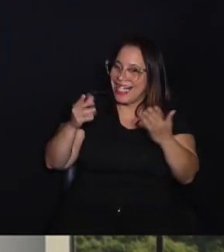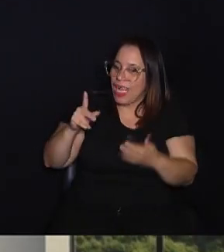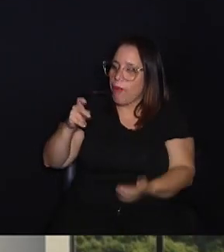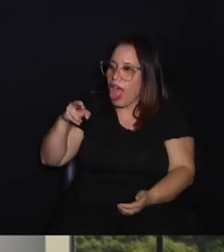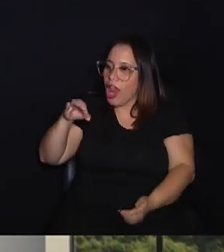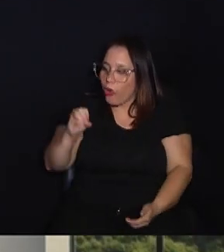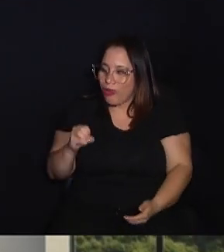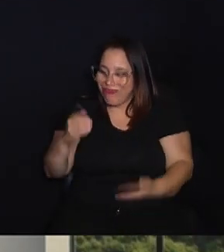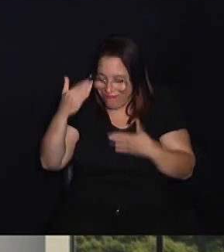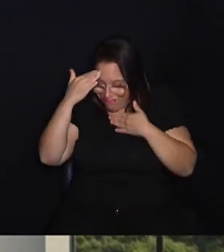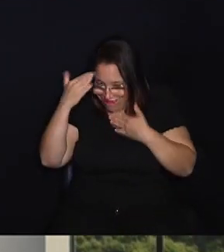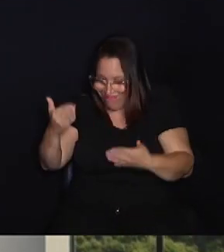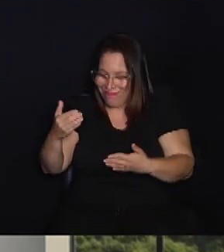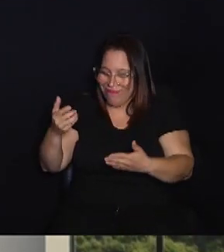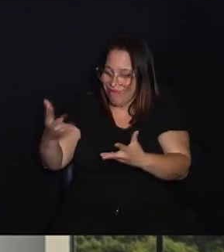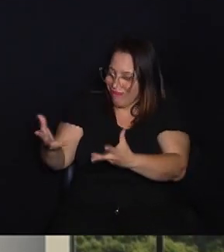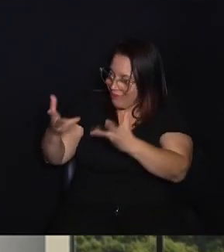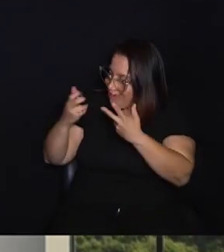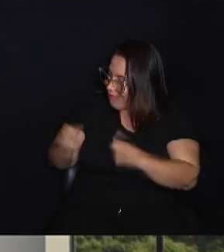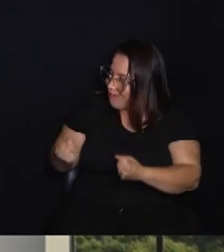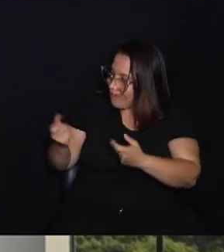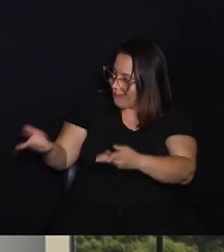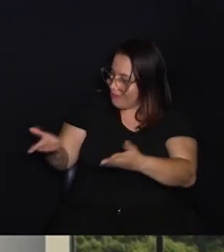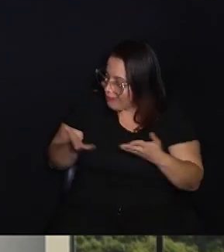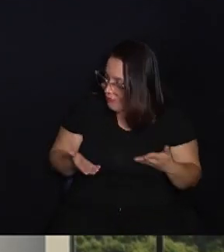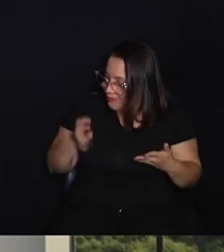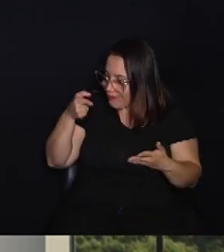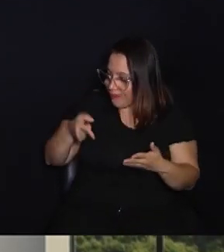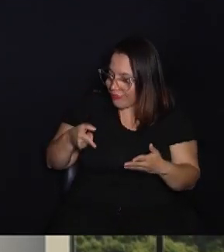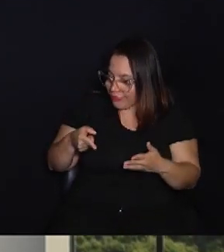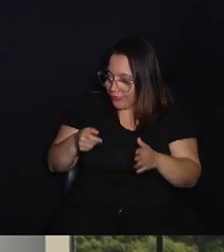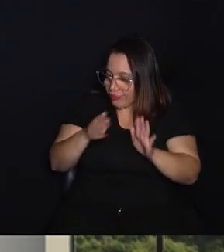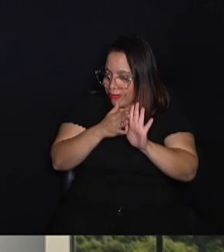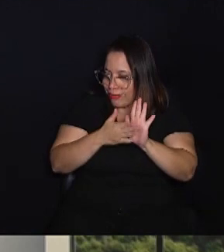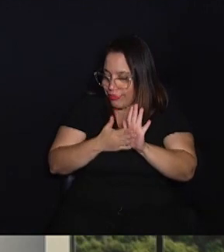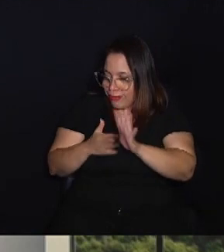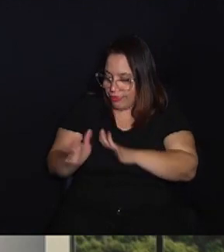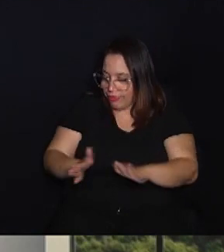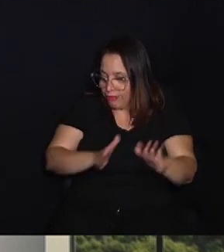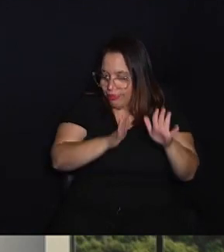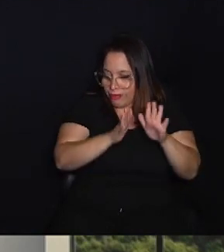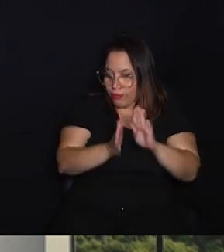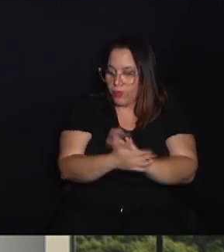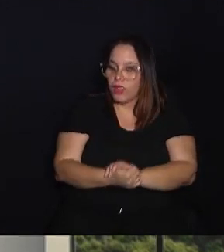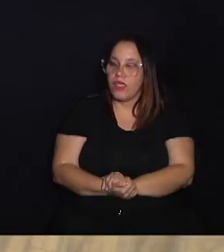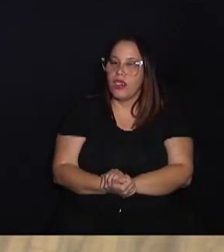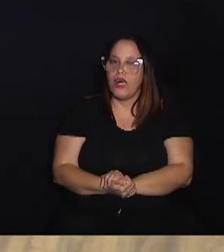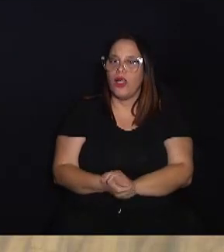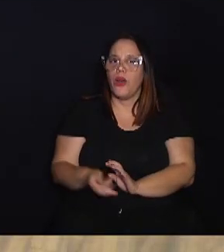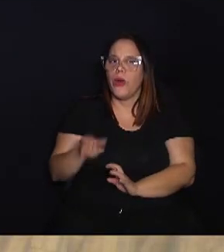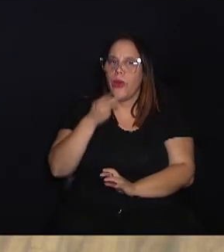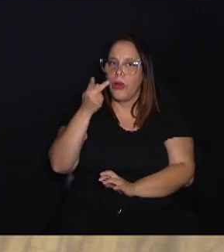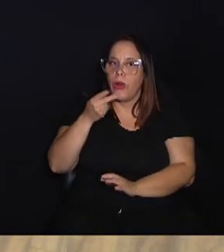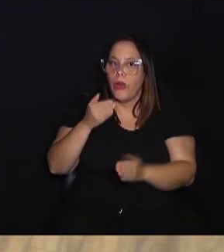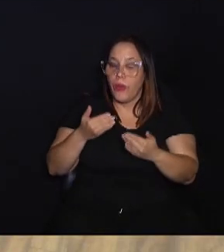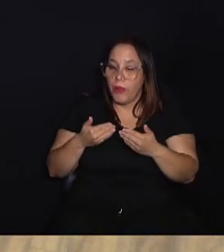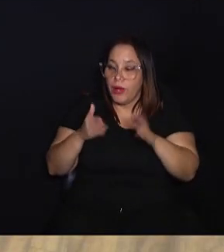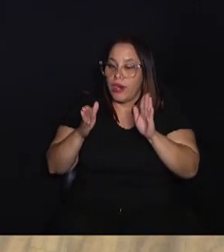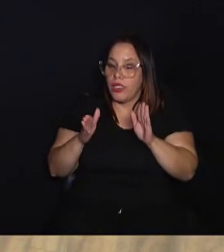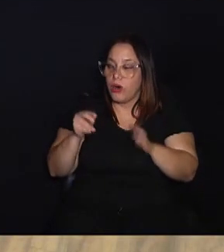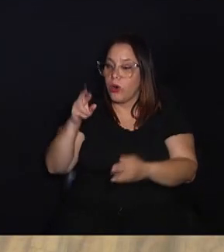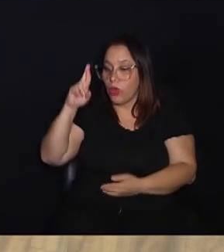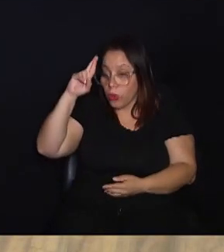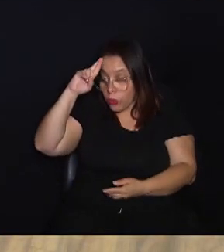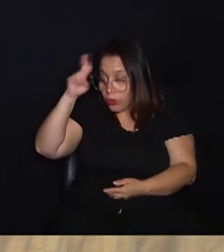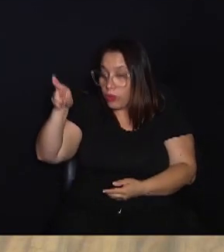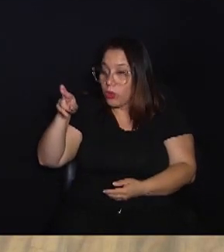Martelli, muito obrigado por ter aceito o convite para participar aqui do programa Questão de Ordem. Eu citei na minha abertura que o